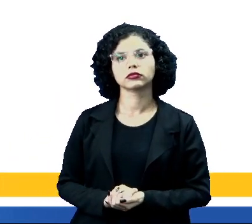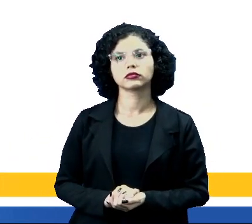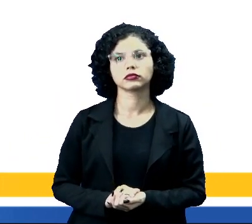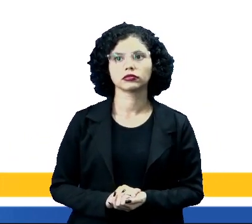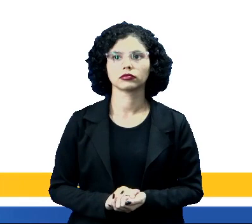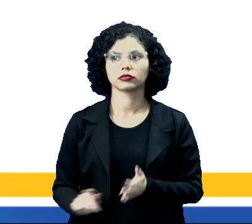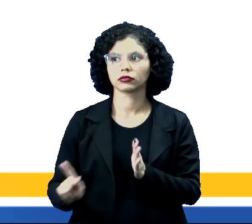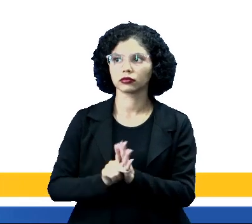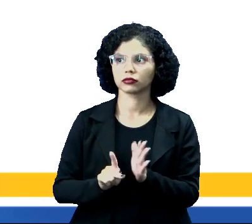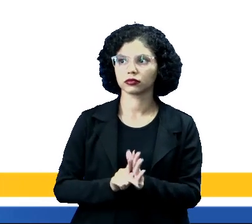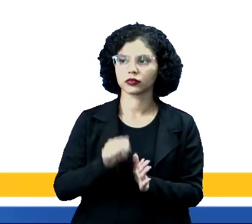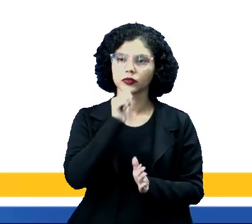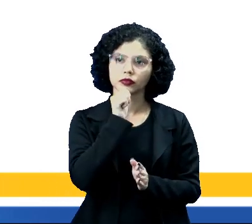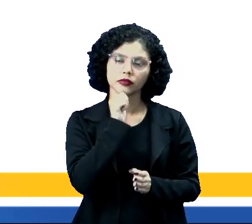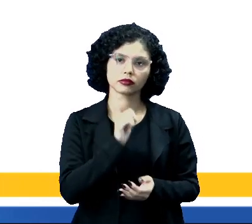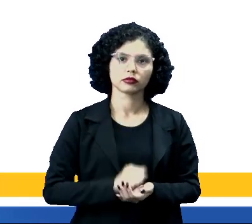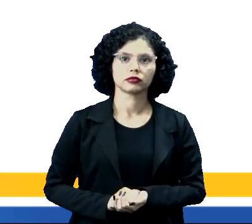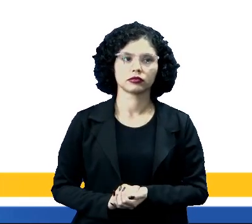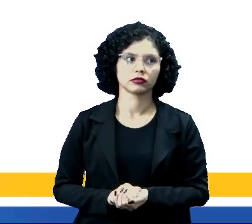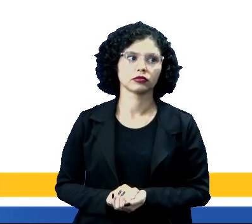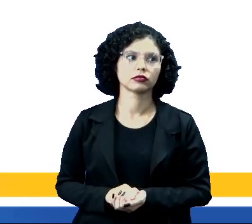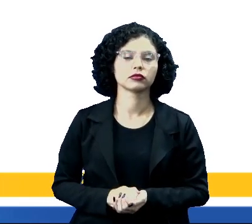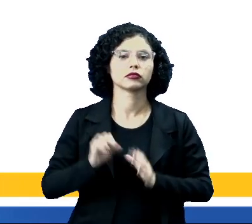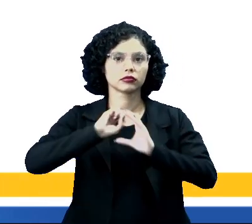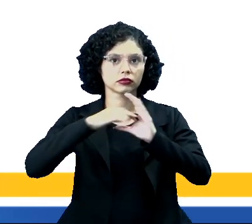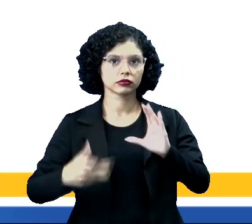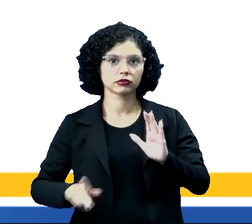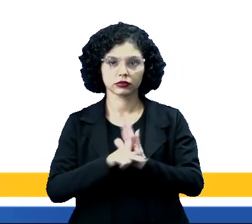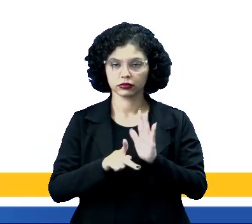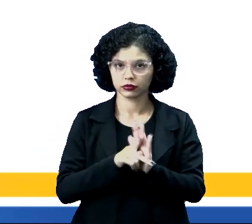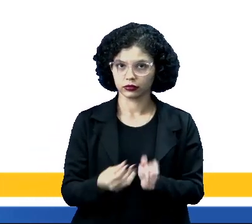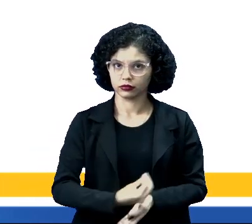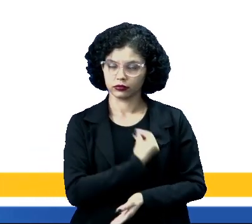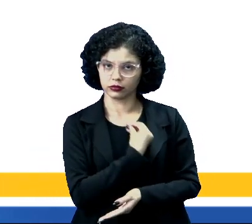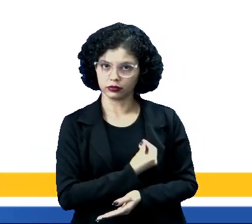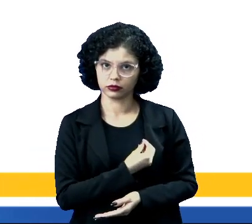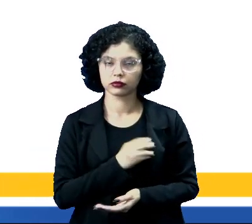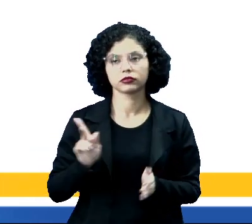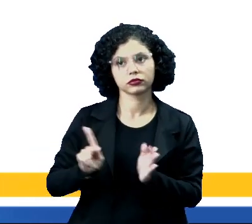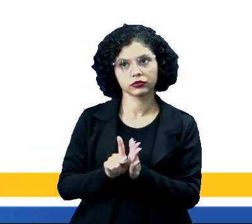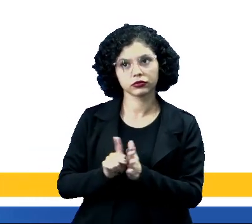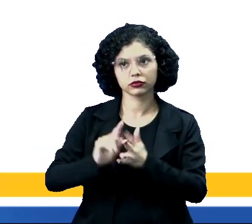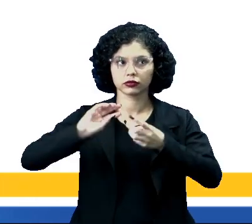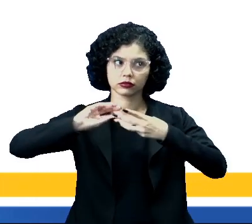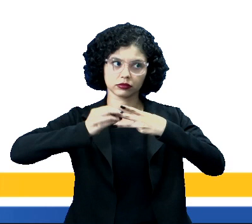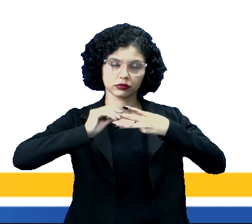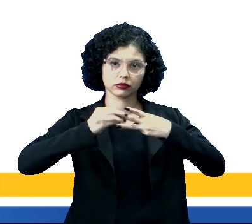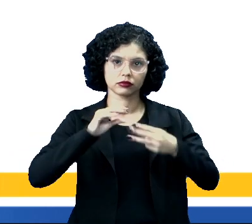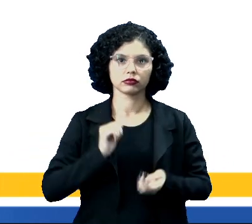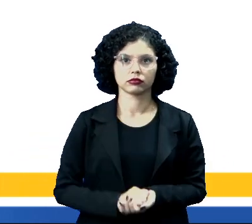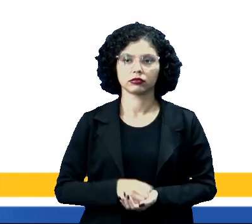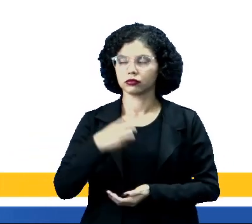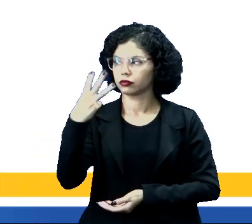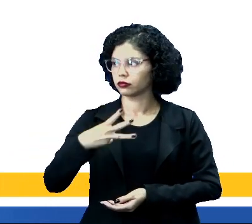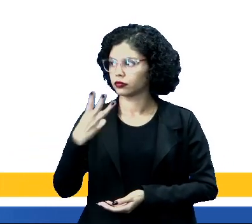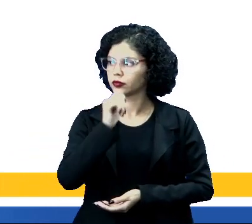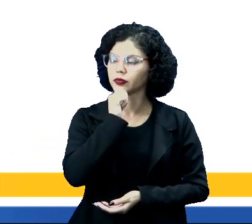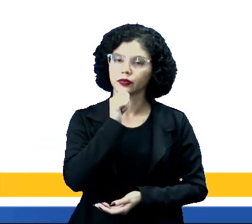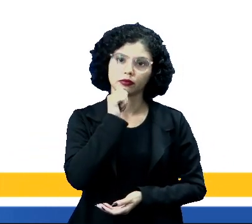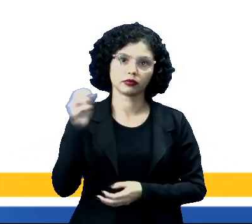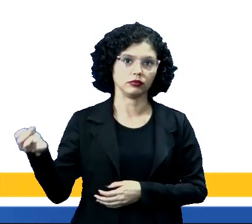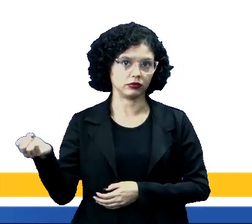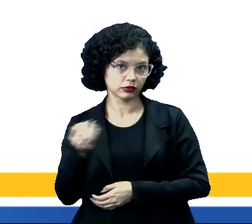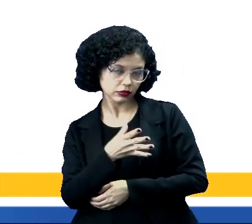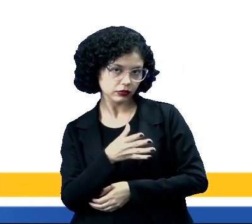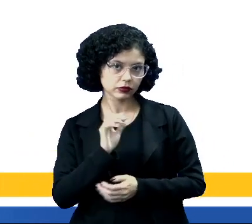atividades essenciais que caracterizam a vida ocorrem no interior das células. Terceiro,